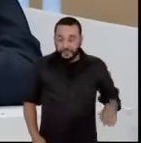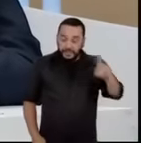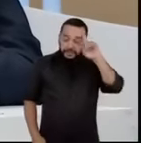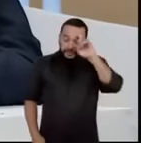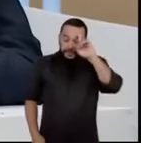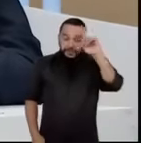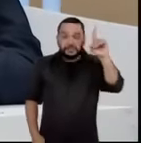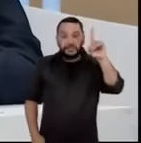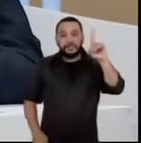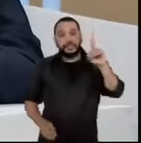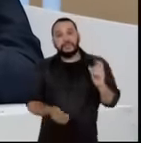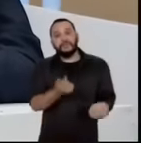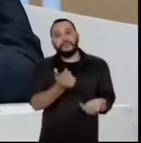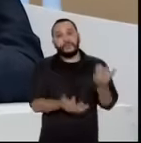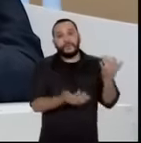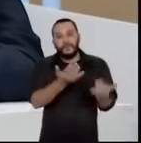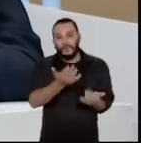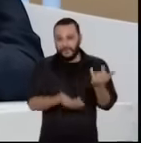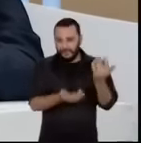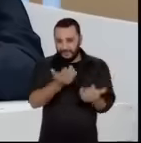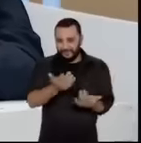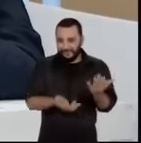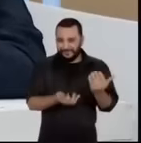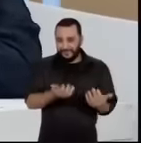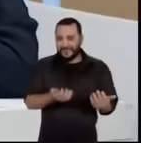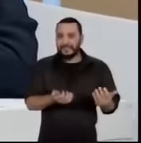Fogo, no dia...